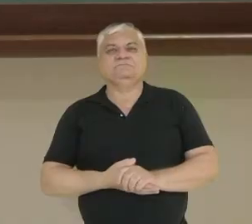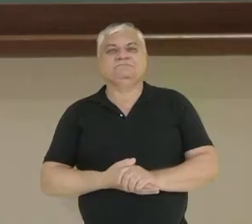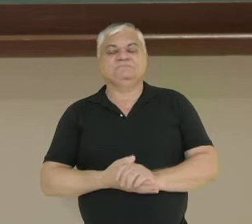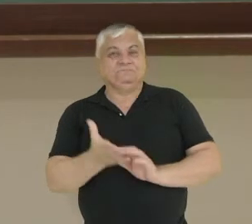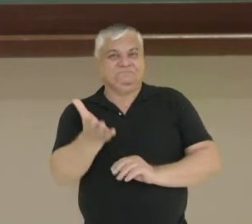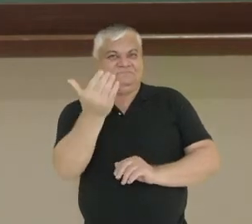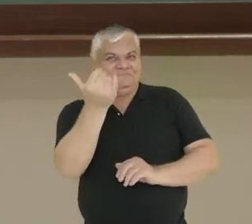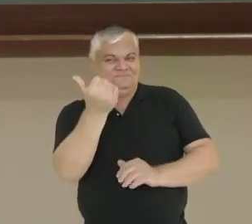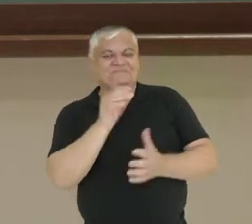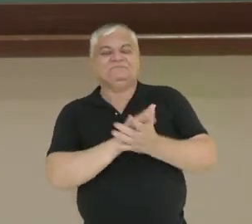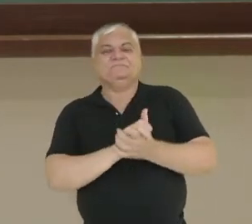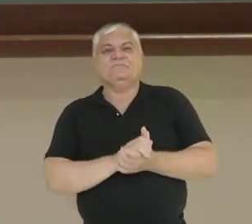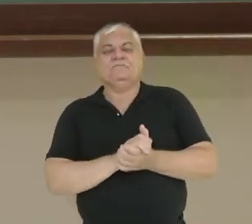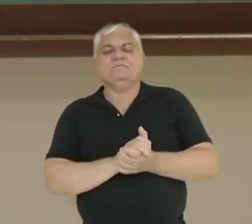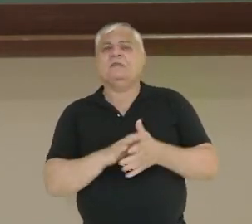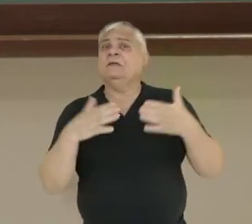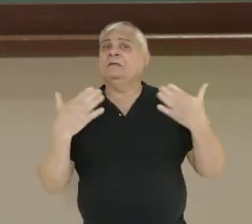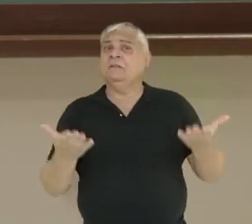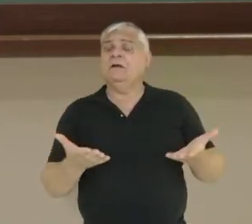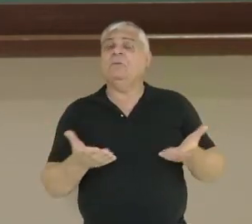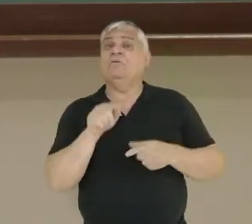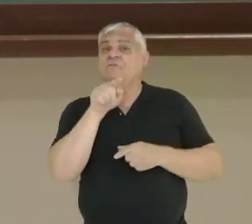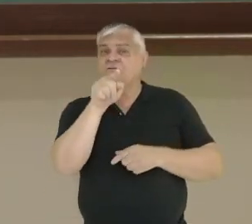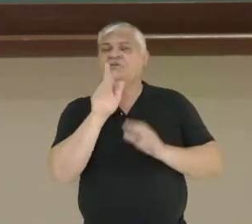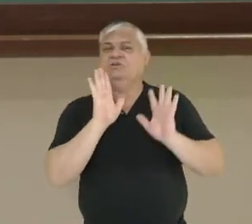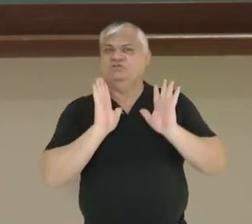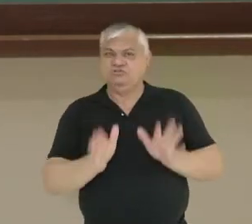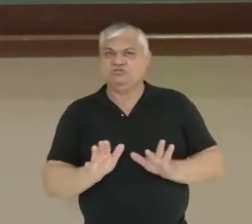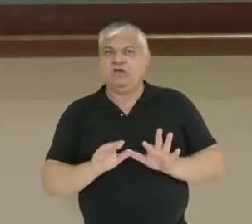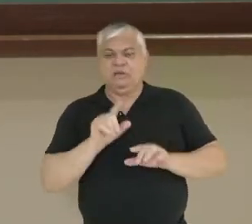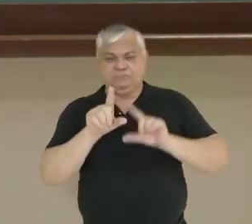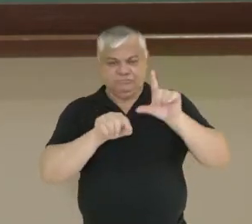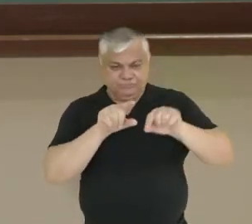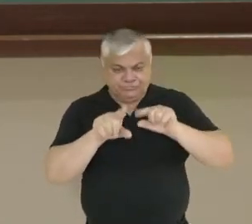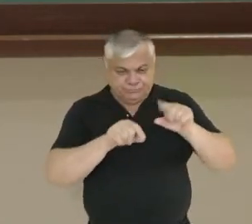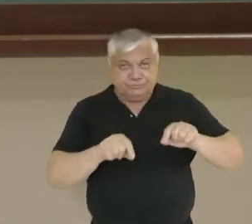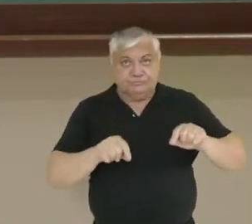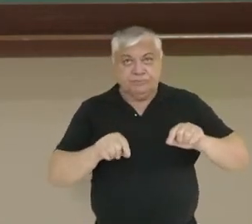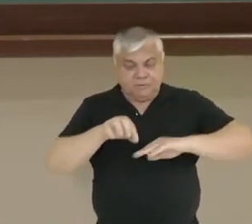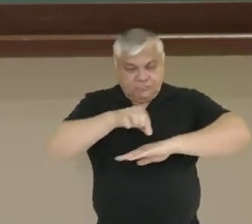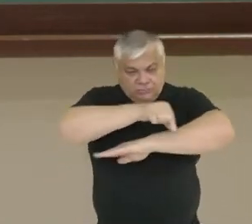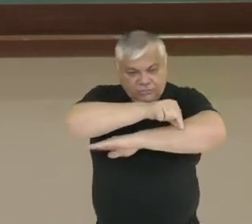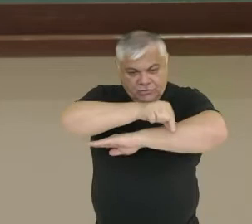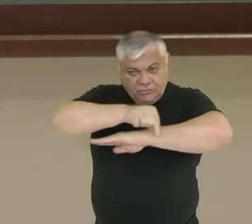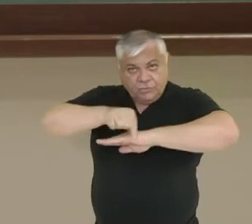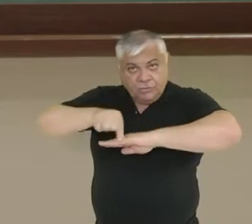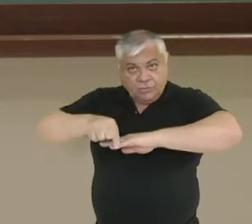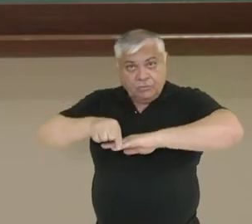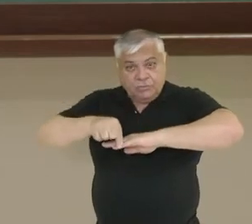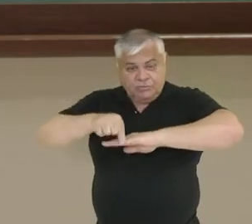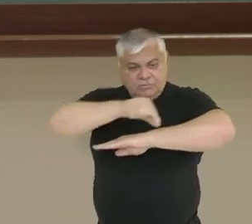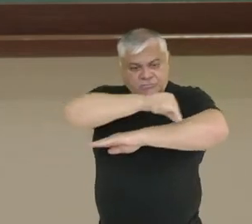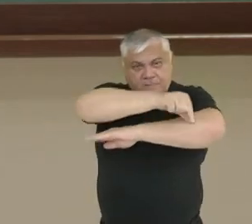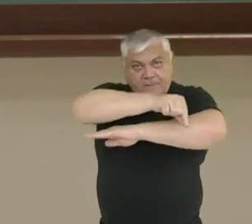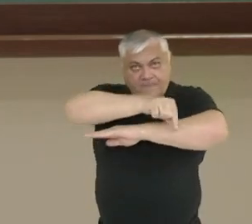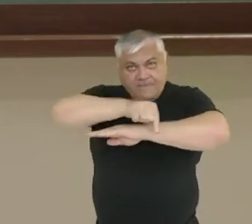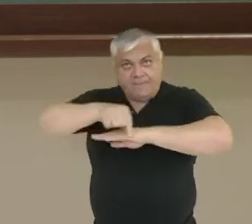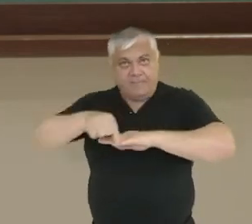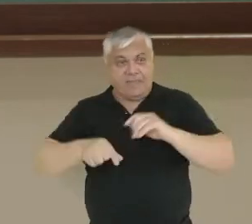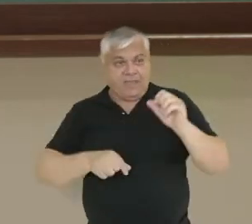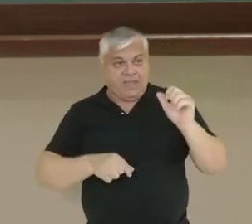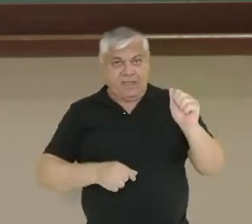Vamos lá, pessoal? Então, agora que vocês já traçaram o segmento de reta de vocês, de A